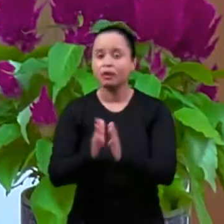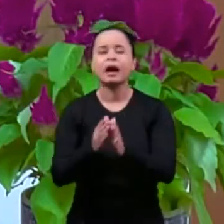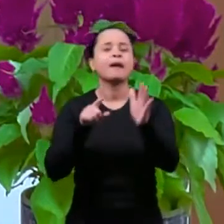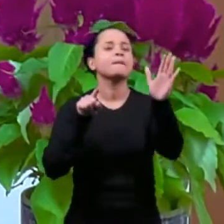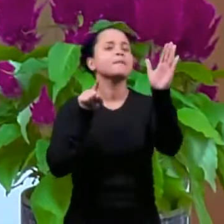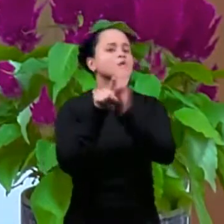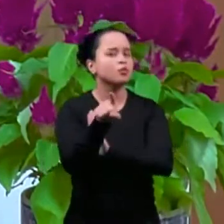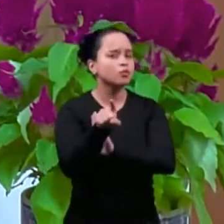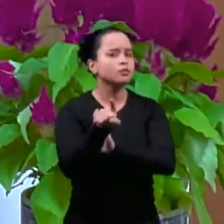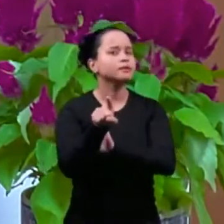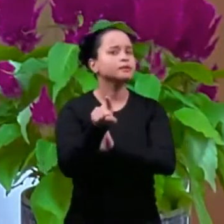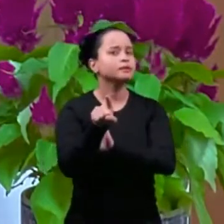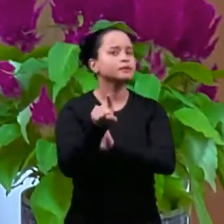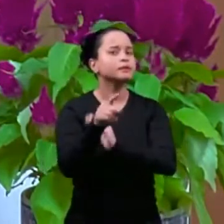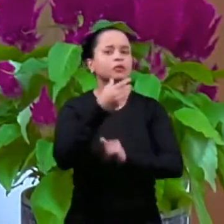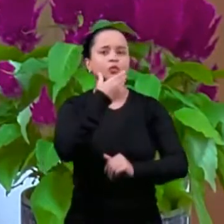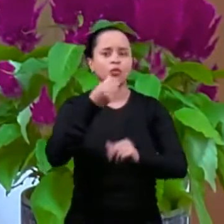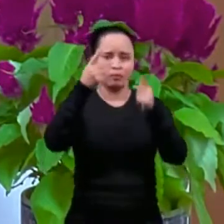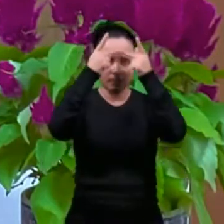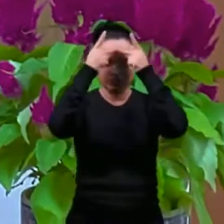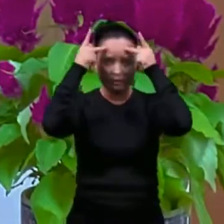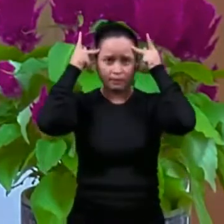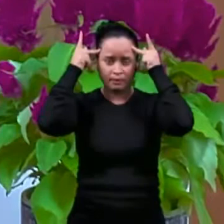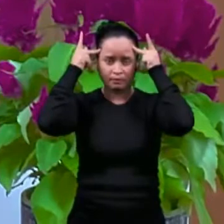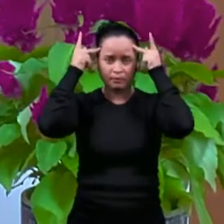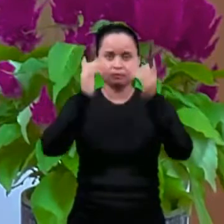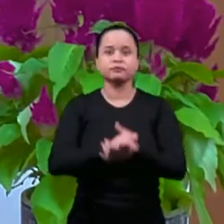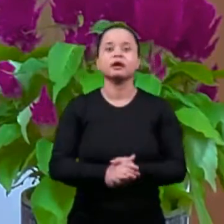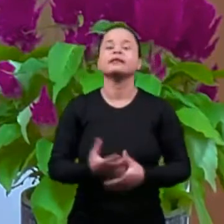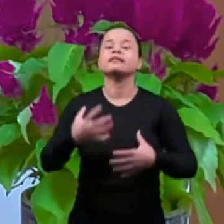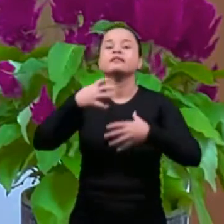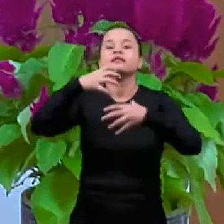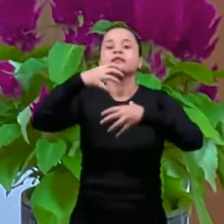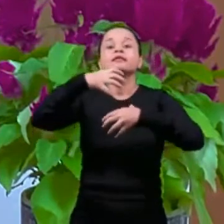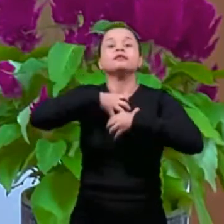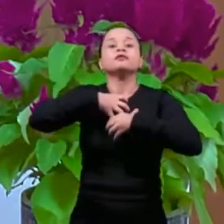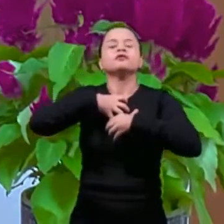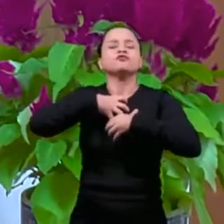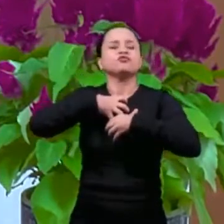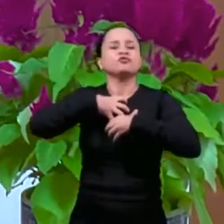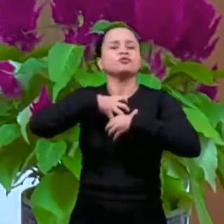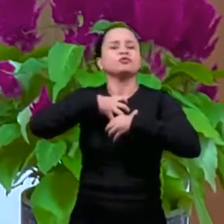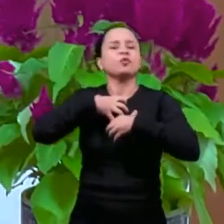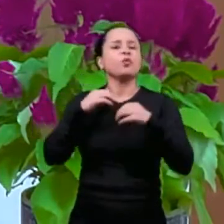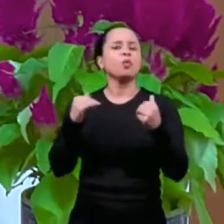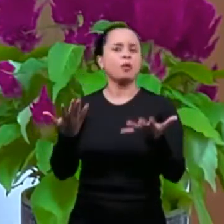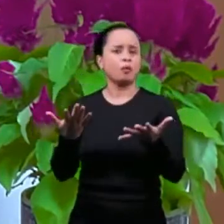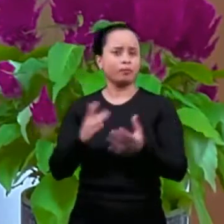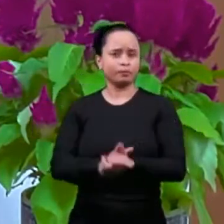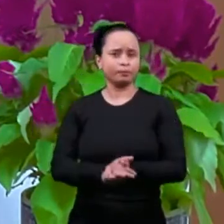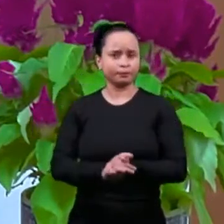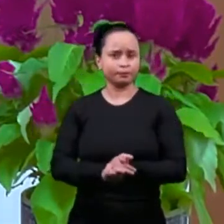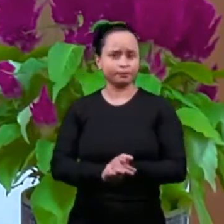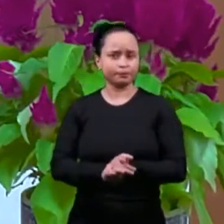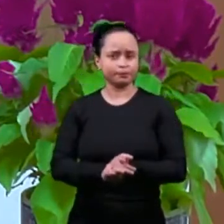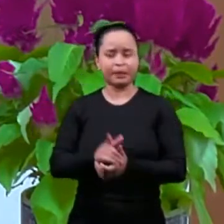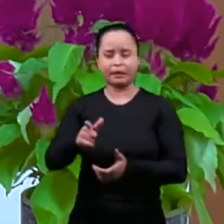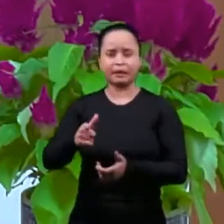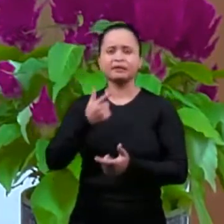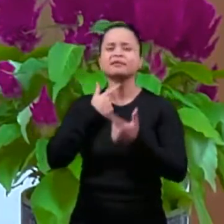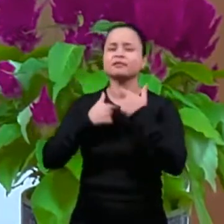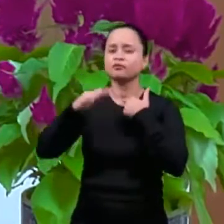de Pilatos era no sentido de entender o que é, queria saber o que é